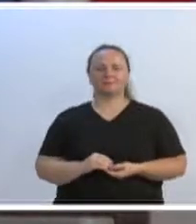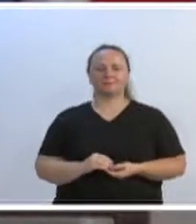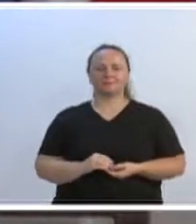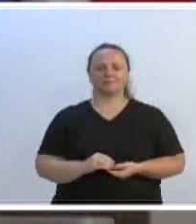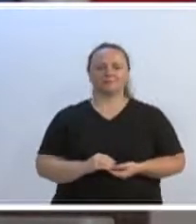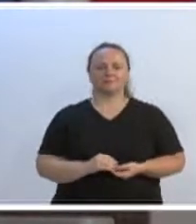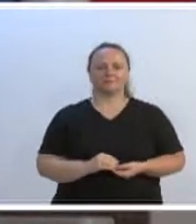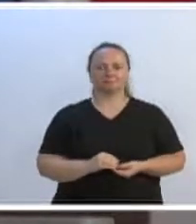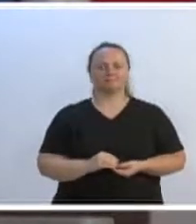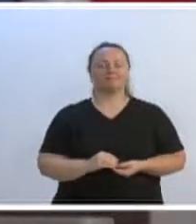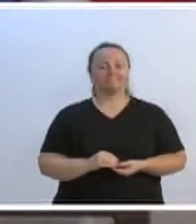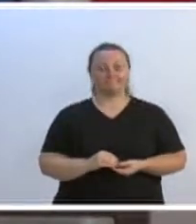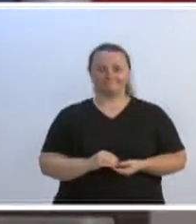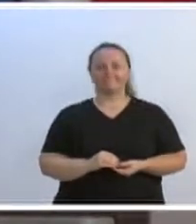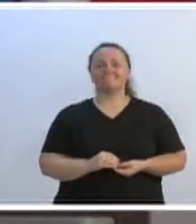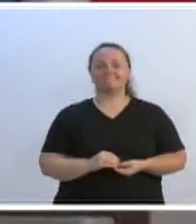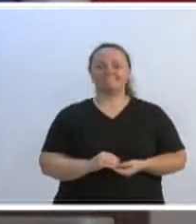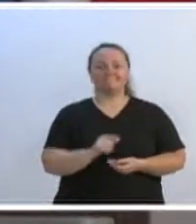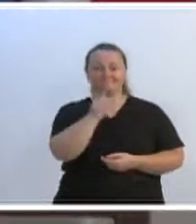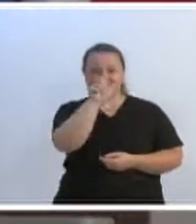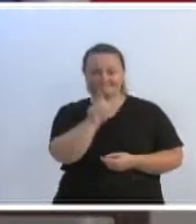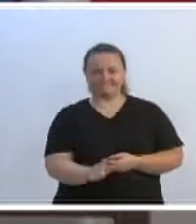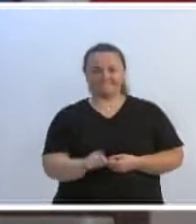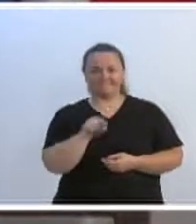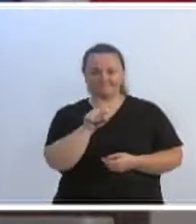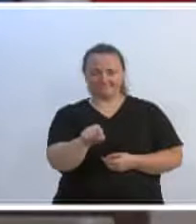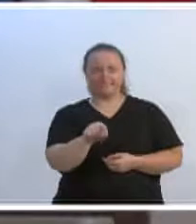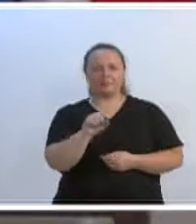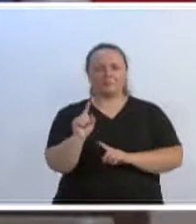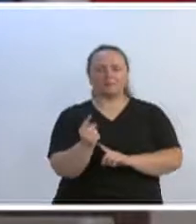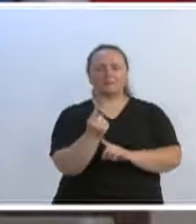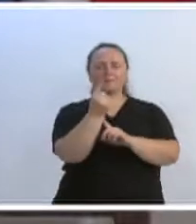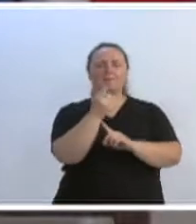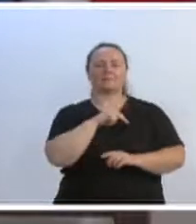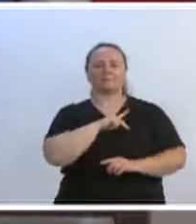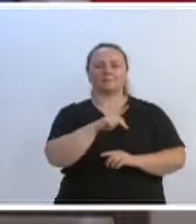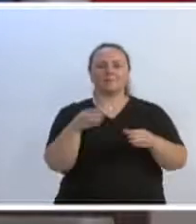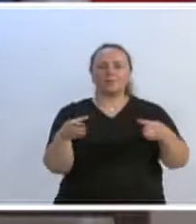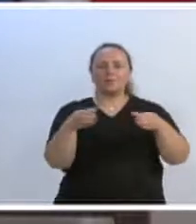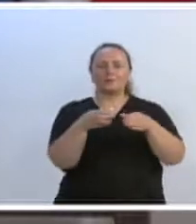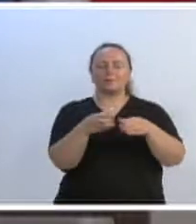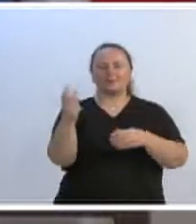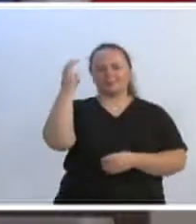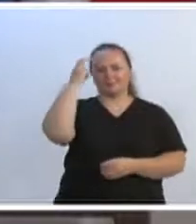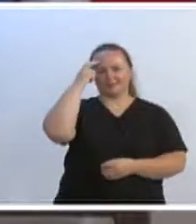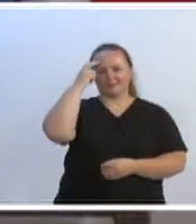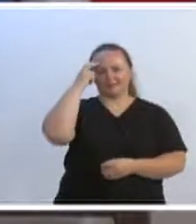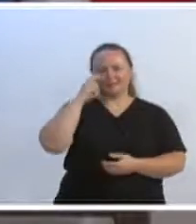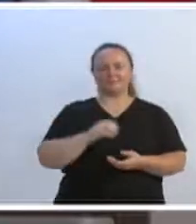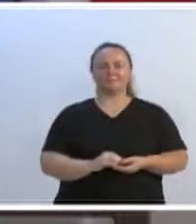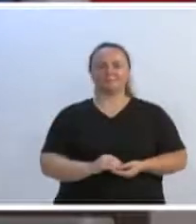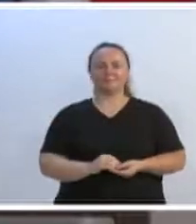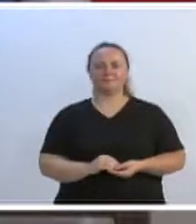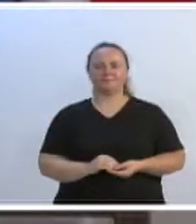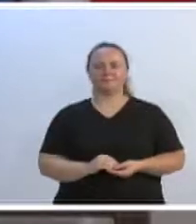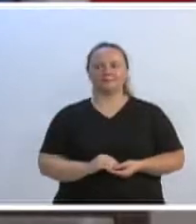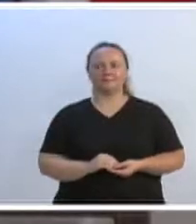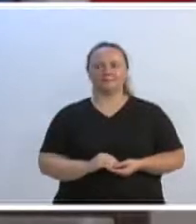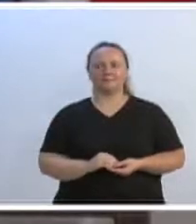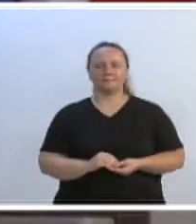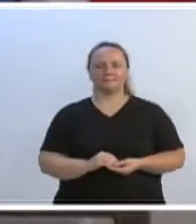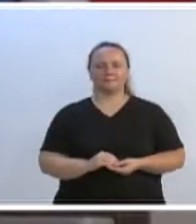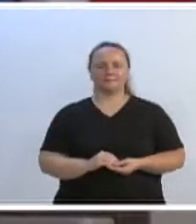Cristina, que está coordenando o Centro de Memória da FURB, muito obrigada pela parceria na